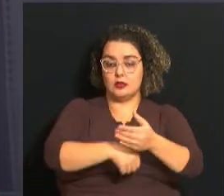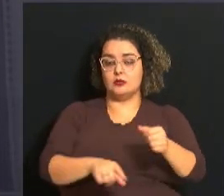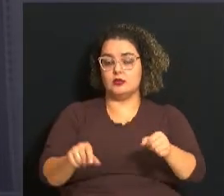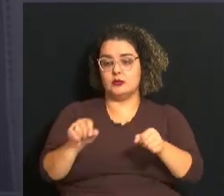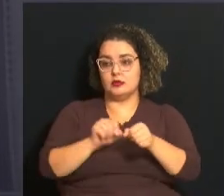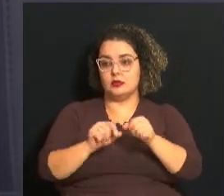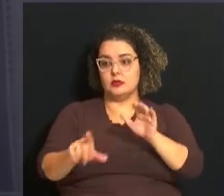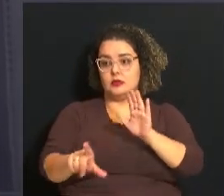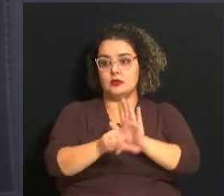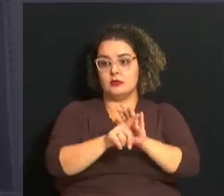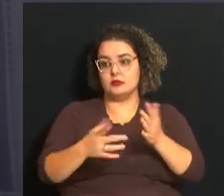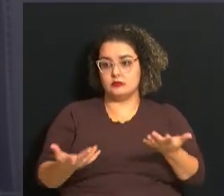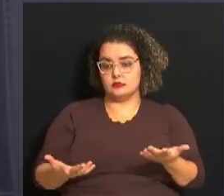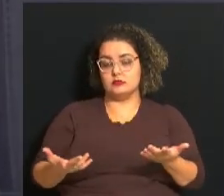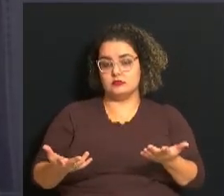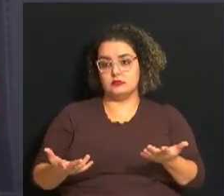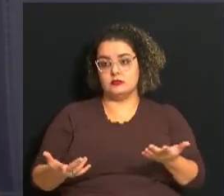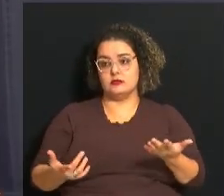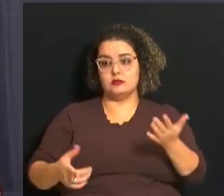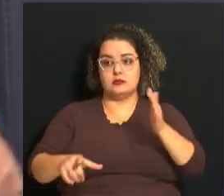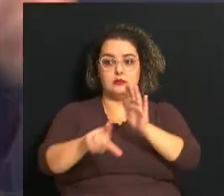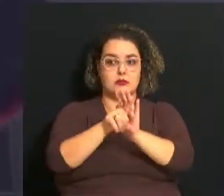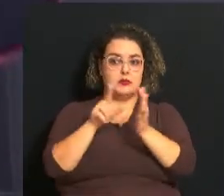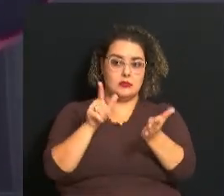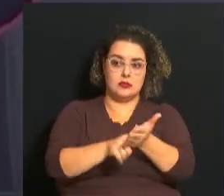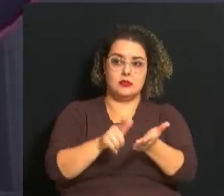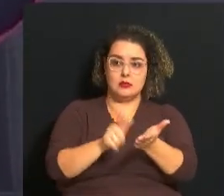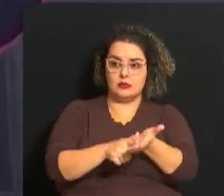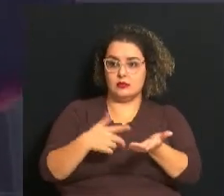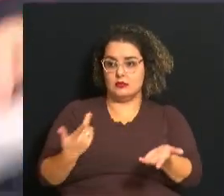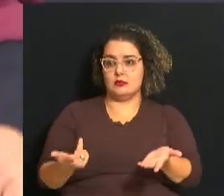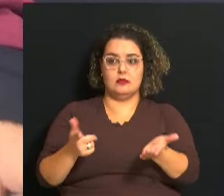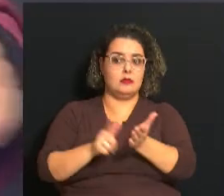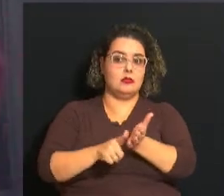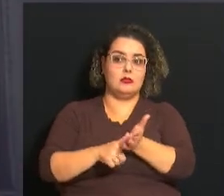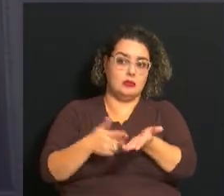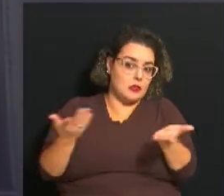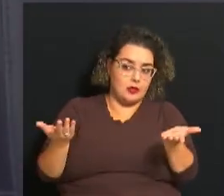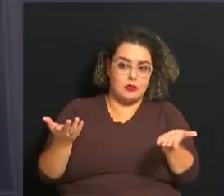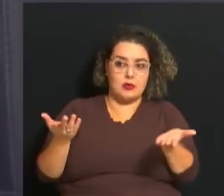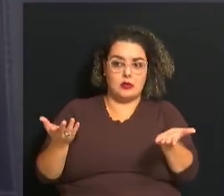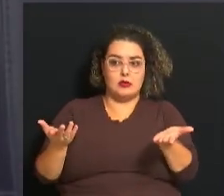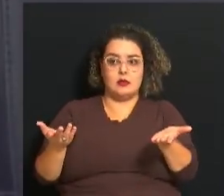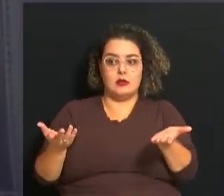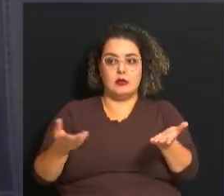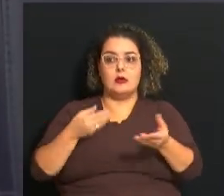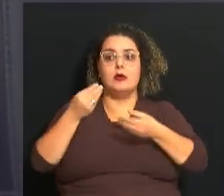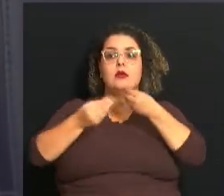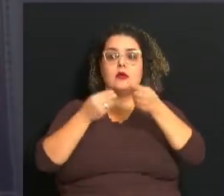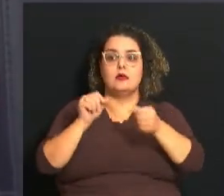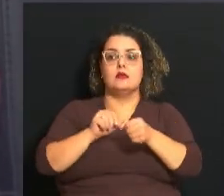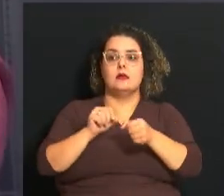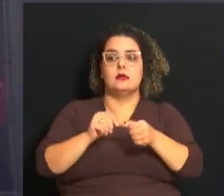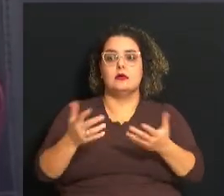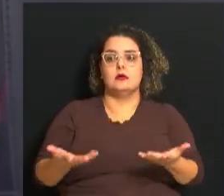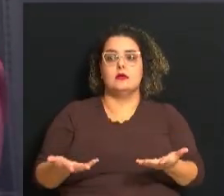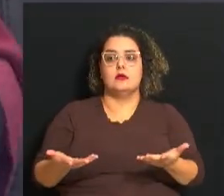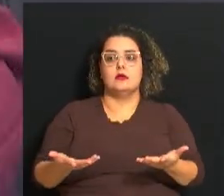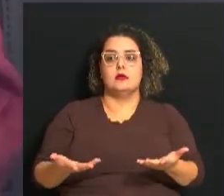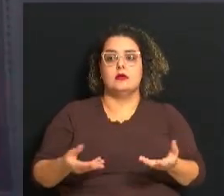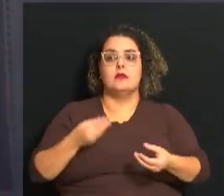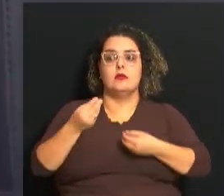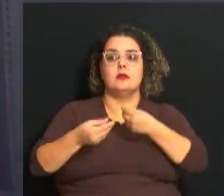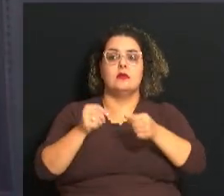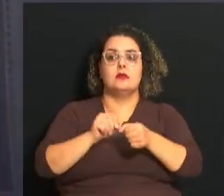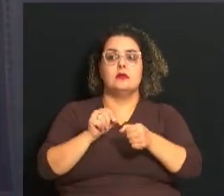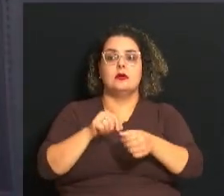então A Lei e o Itália um papel né gente tá aí é um papel né agora como é que vai ser né Quer ver como é que a gente vai fazer